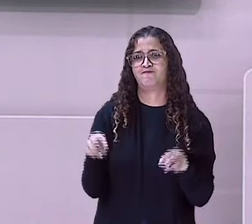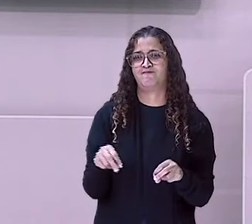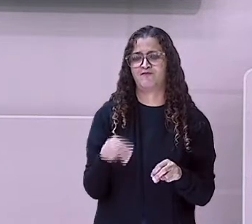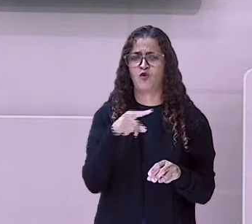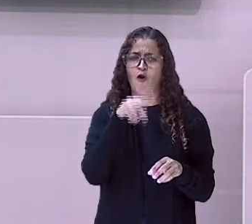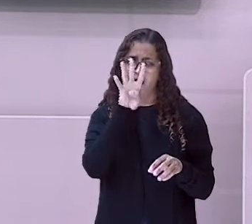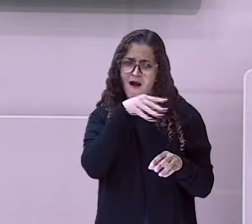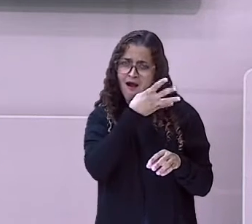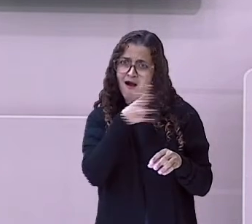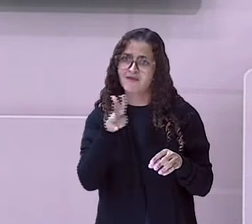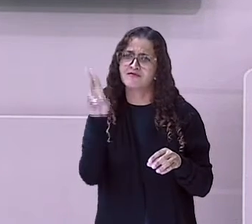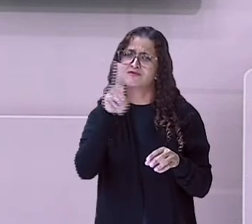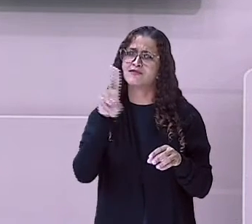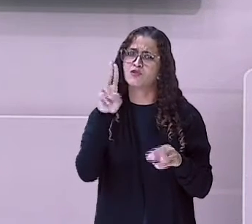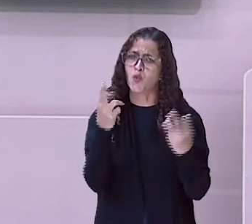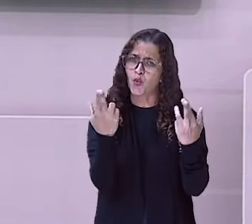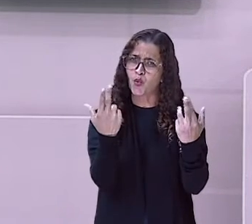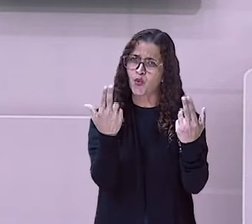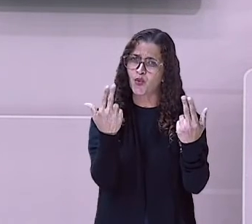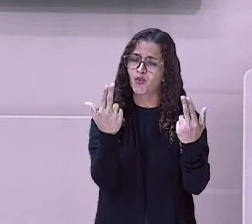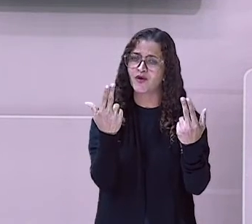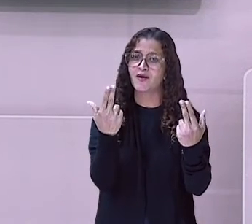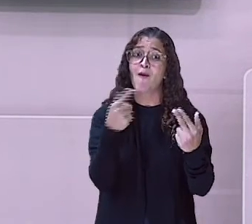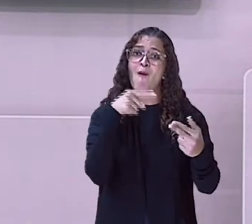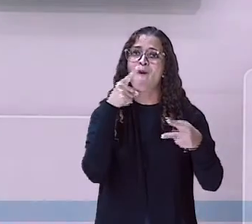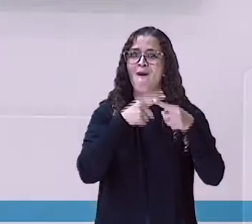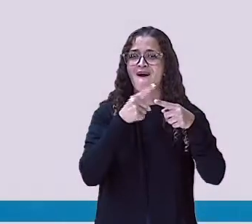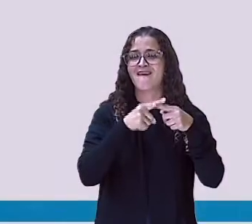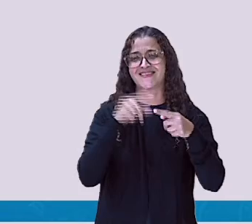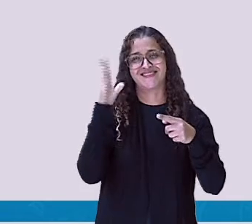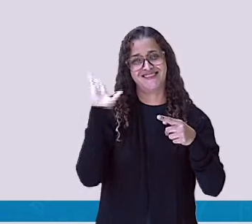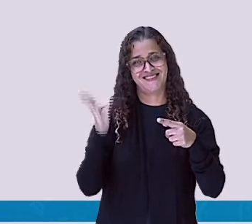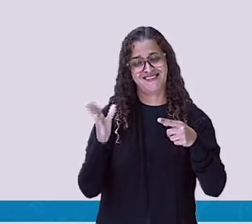na tabela, porque já era autoexplicativo.